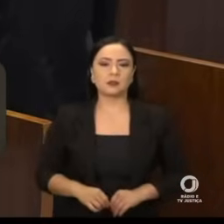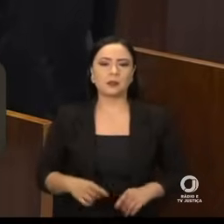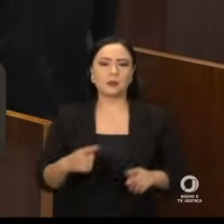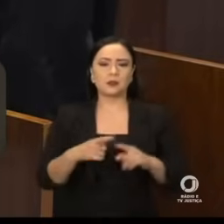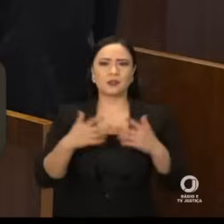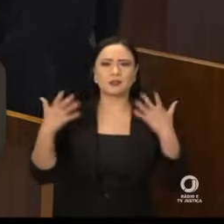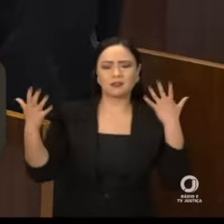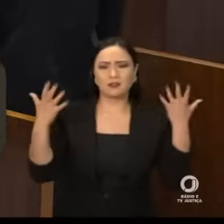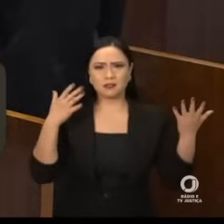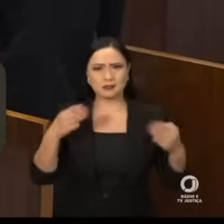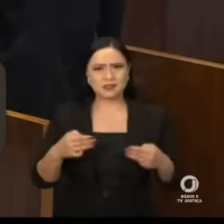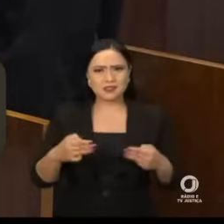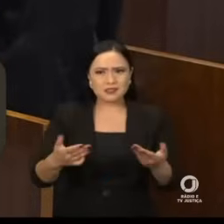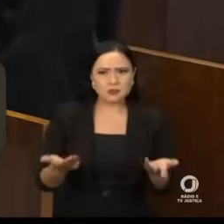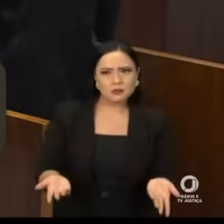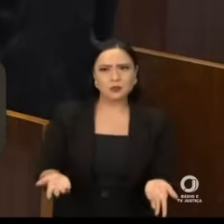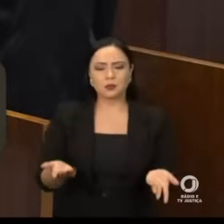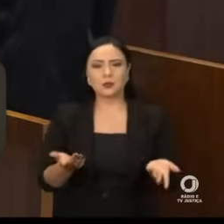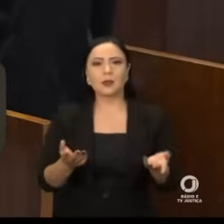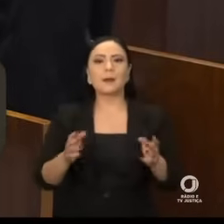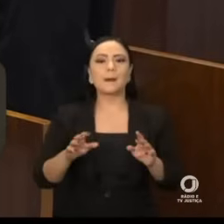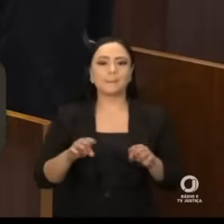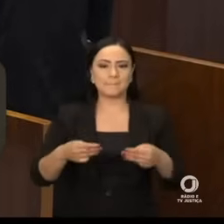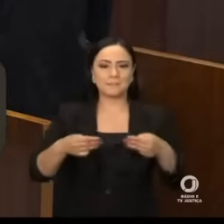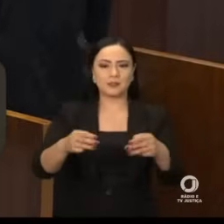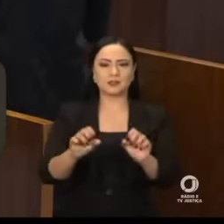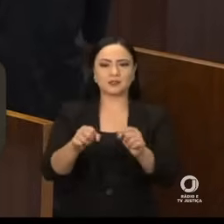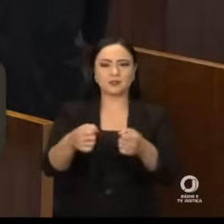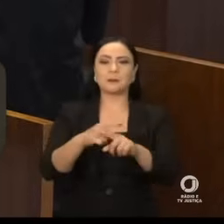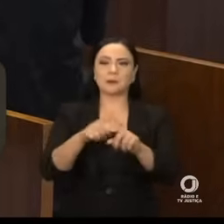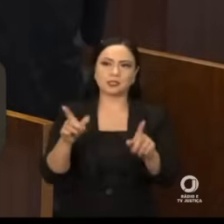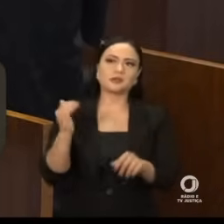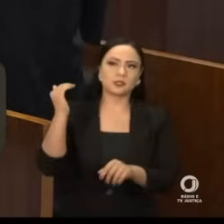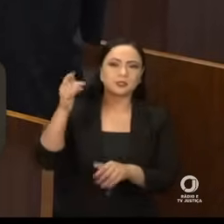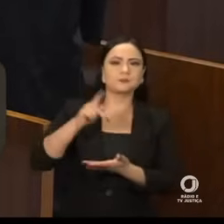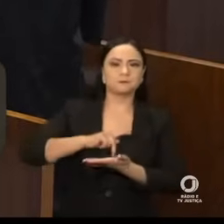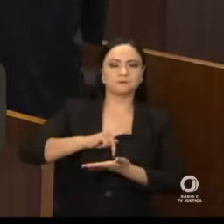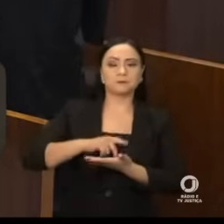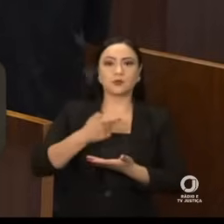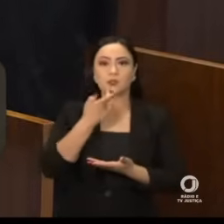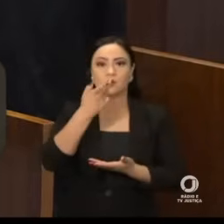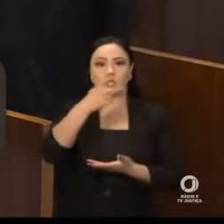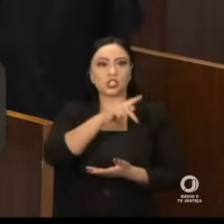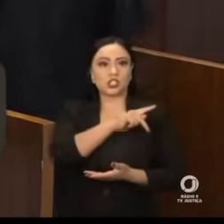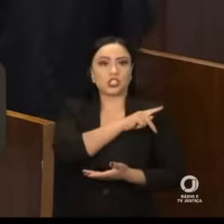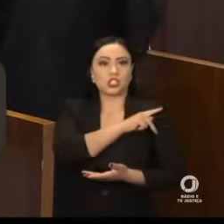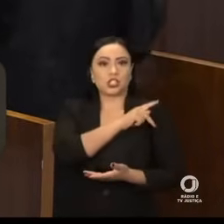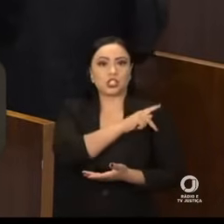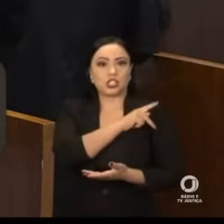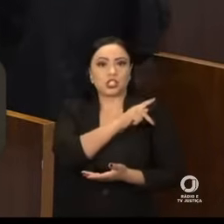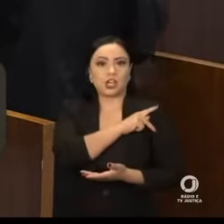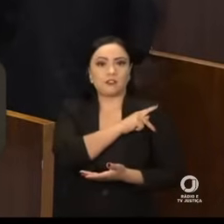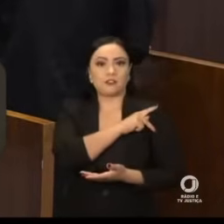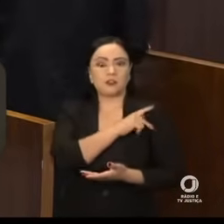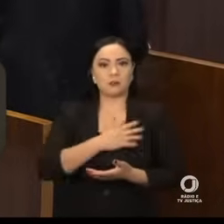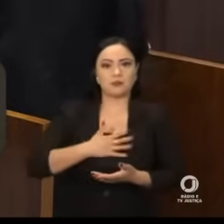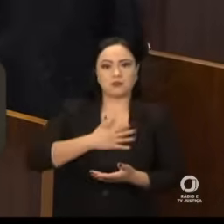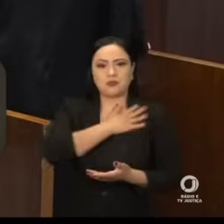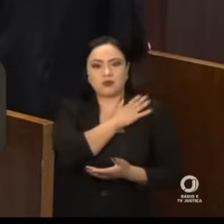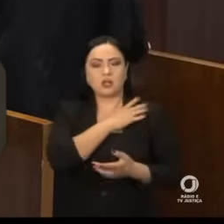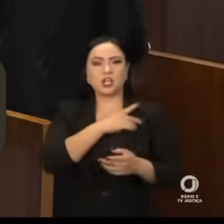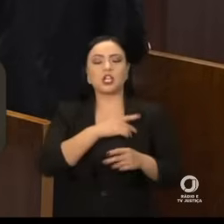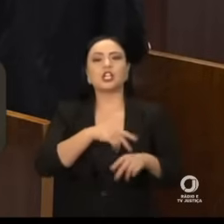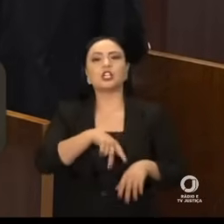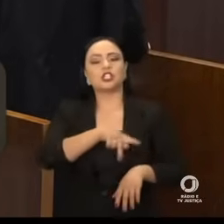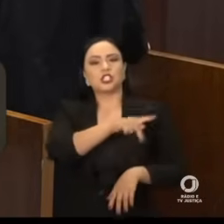ministro da Defesa. O ministro da Defesa, mas você tem razão. Eu estou falando do chefe do Exército e do chefe da Aeronáutica obrigado. Na